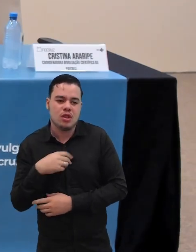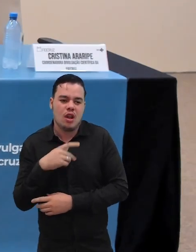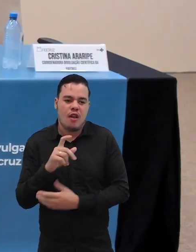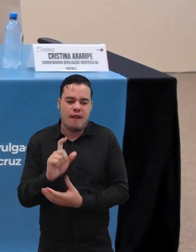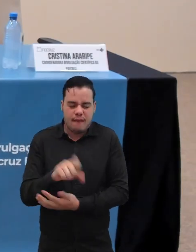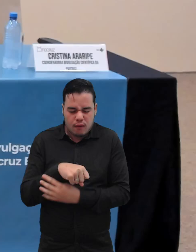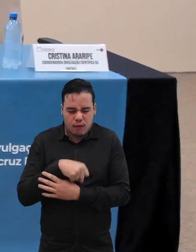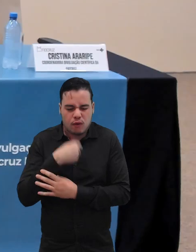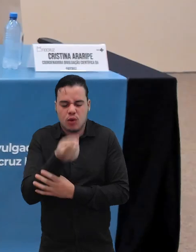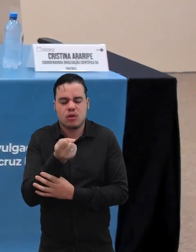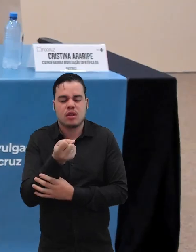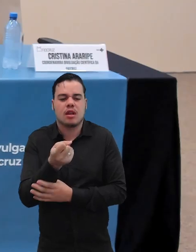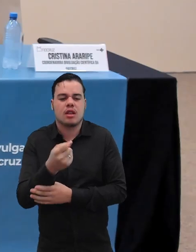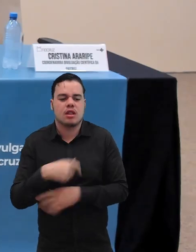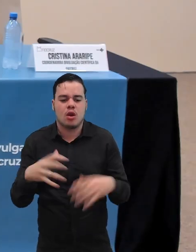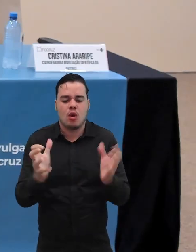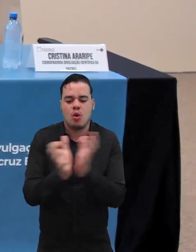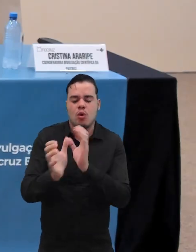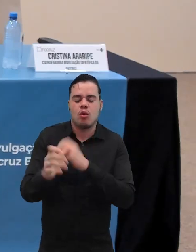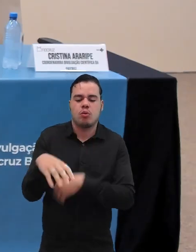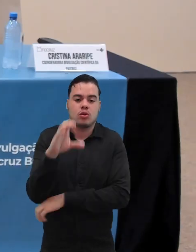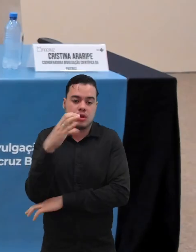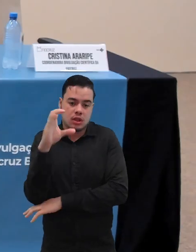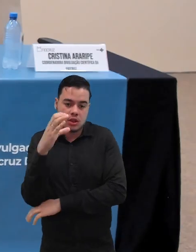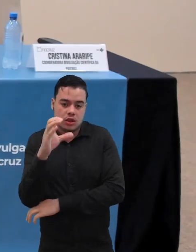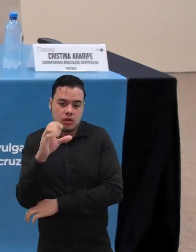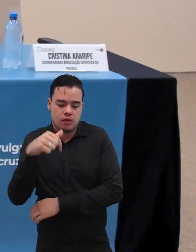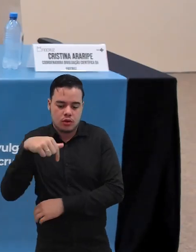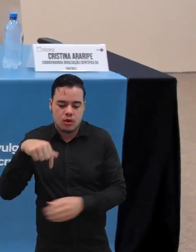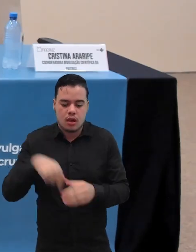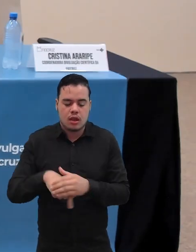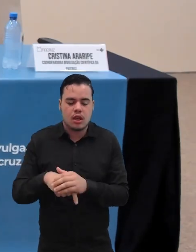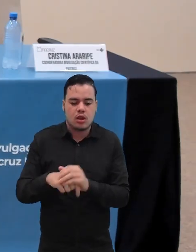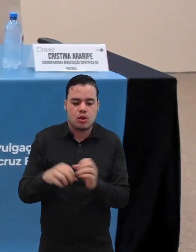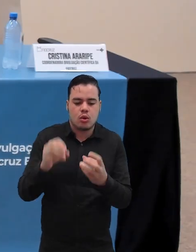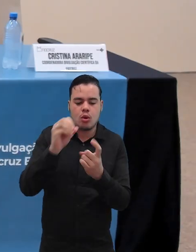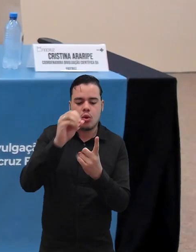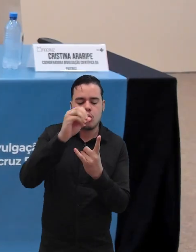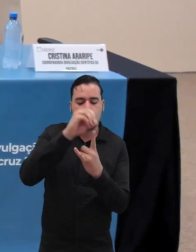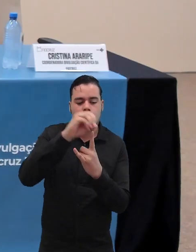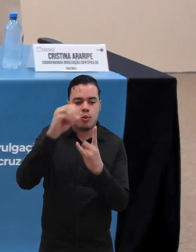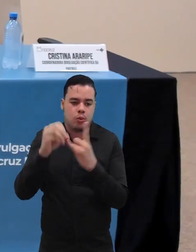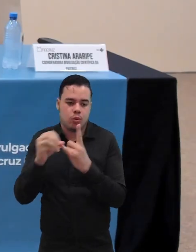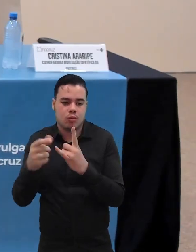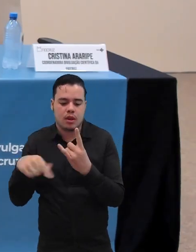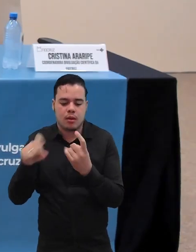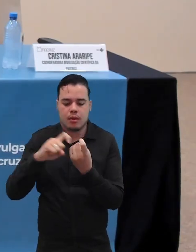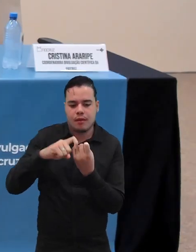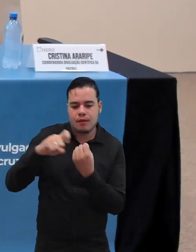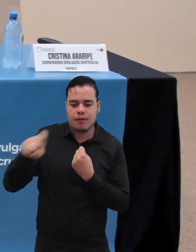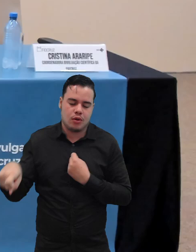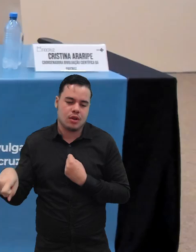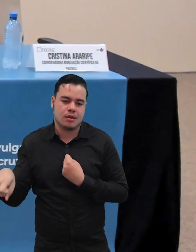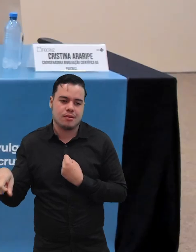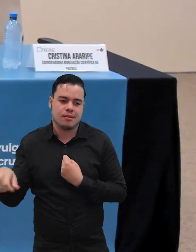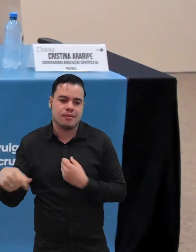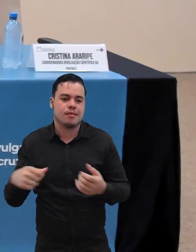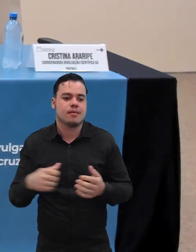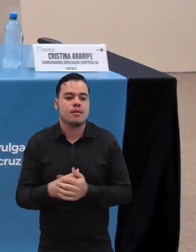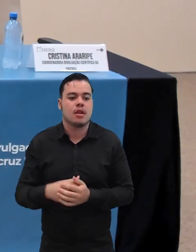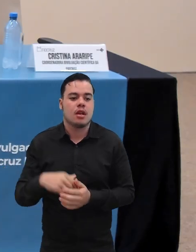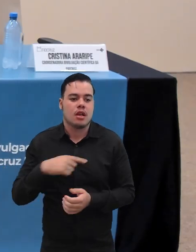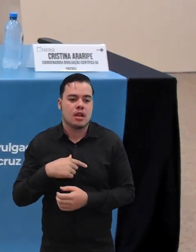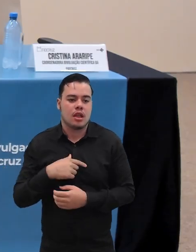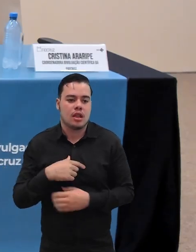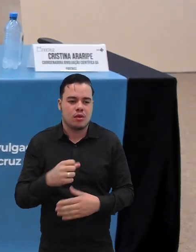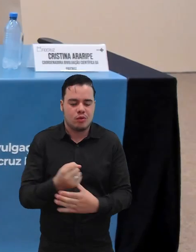divulgação científica dentro e fora da nossa instituição. E é claro que a gente quer fortalecer a divulgação científica dentro da nossa instituição,